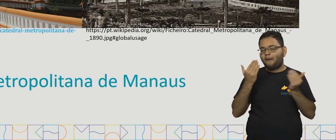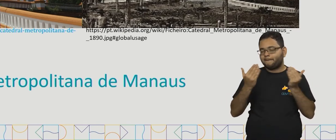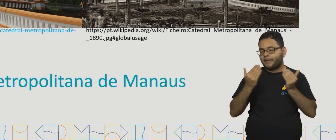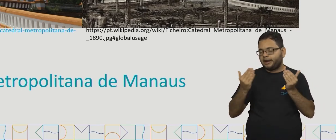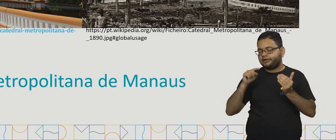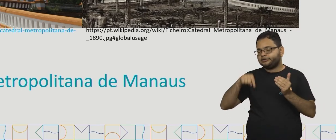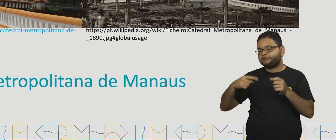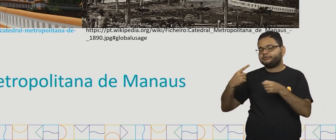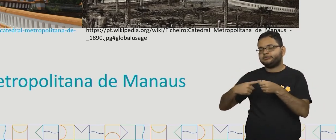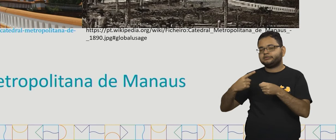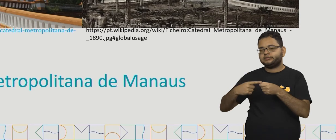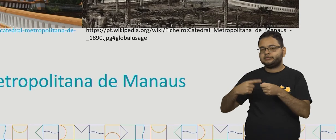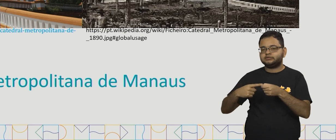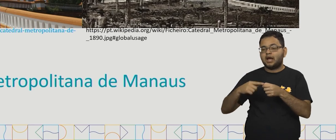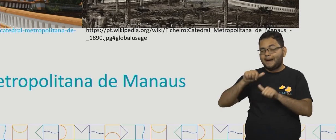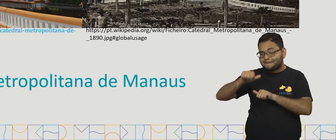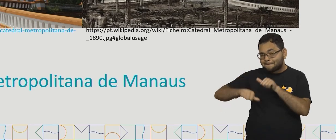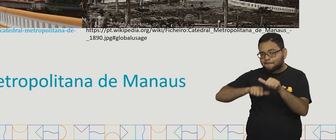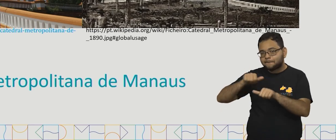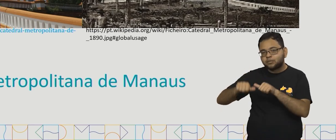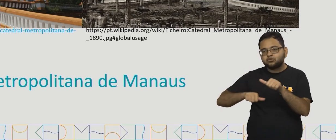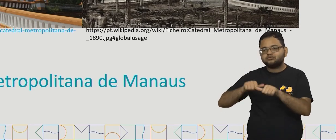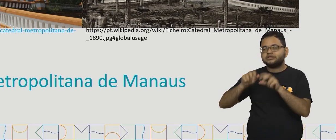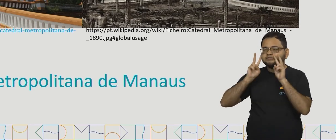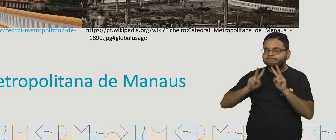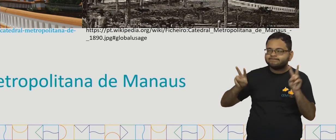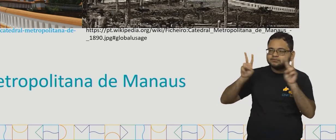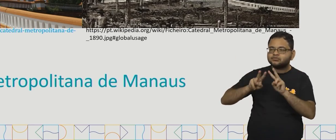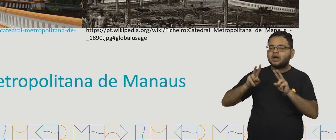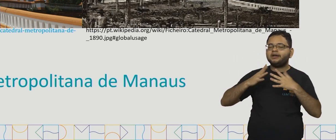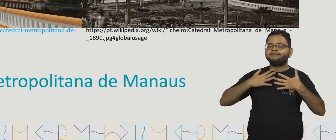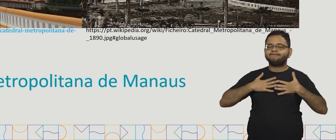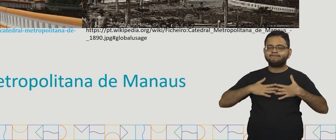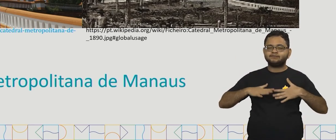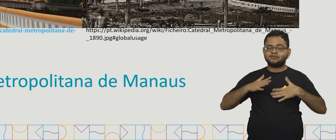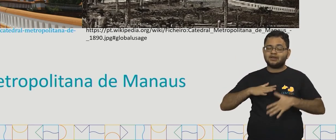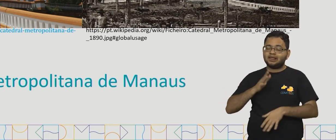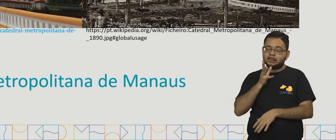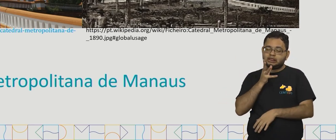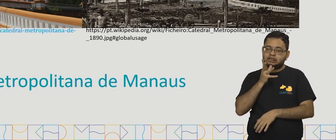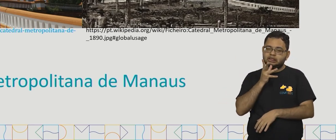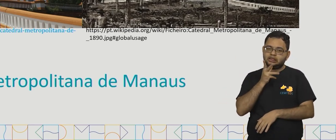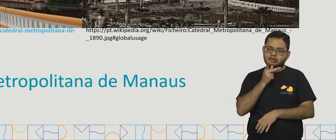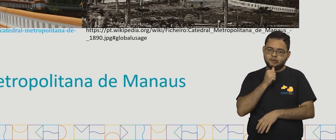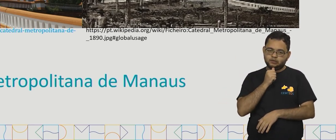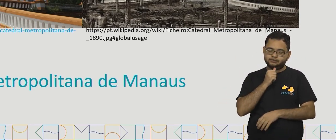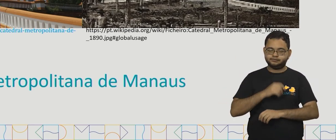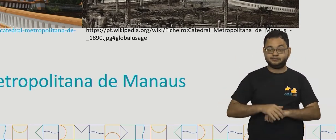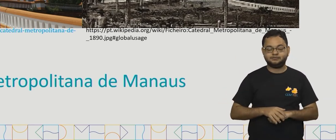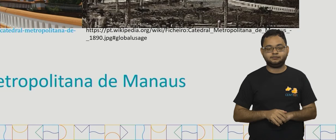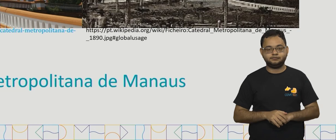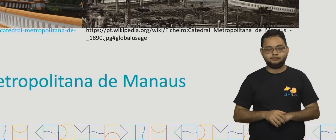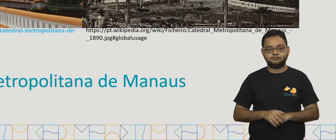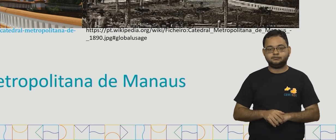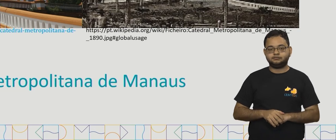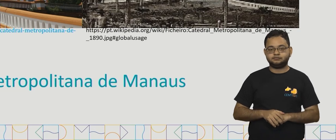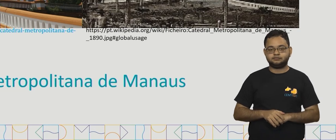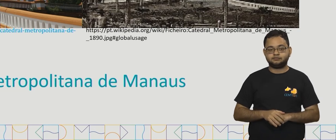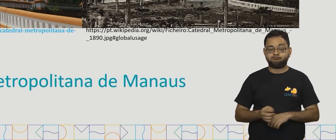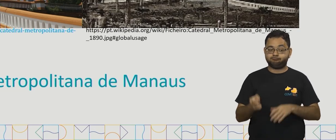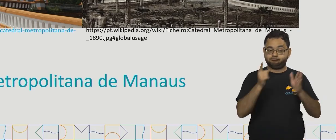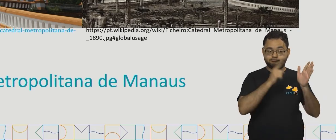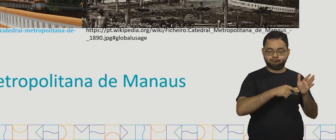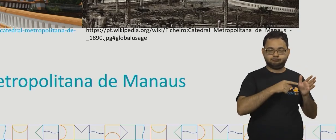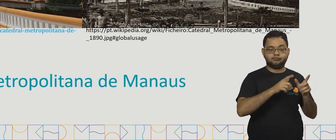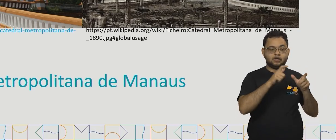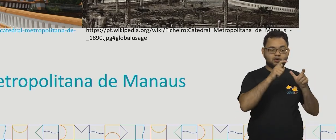de campo, interior, as mudanças nas paisagens demoram um pouco mais para acontecer e serem notadas. Já no espaço